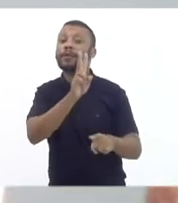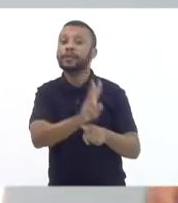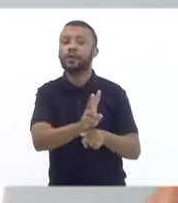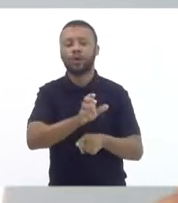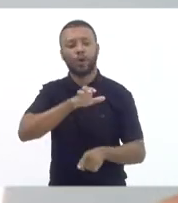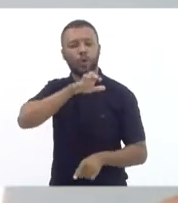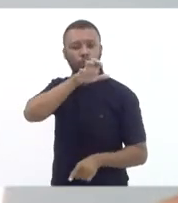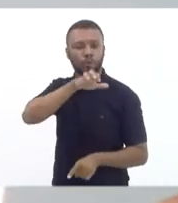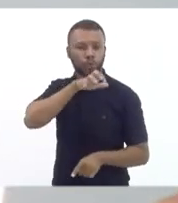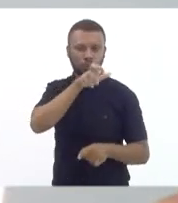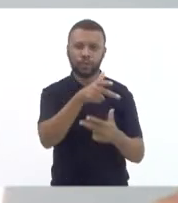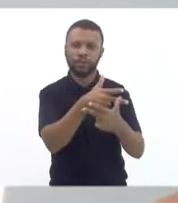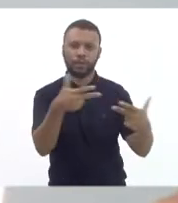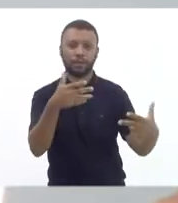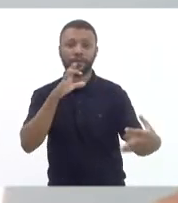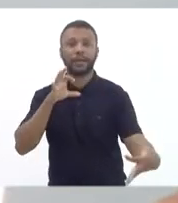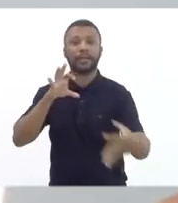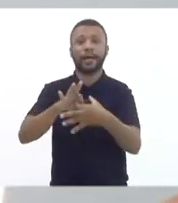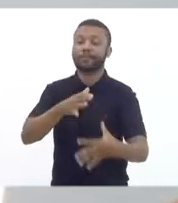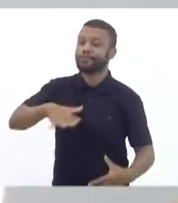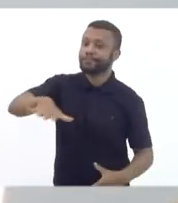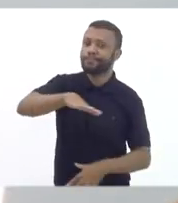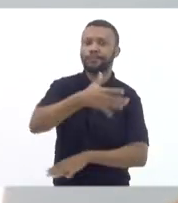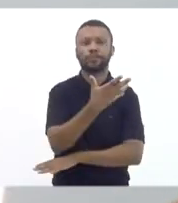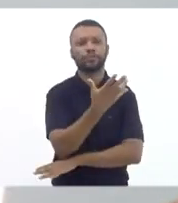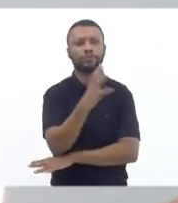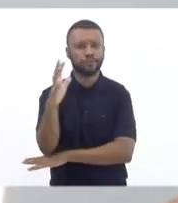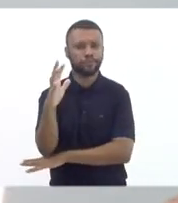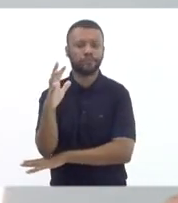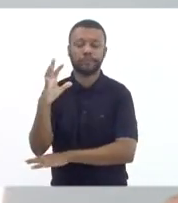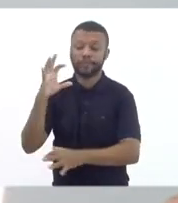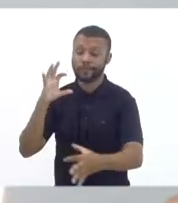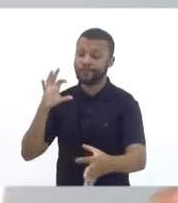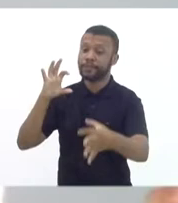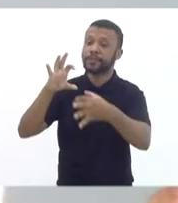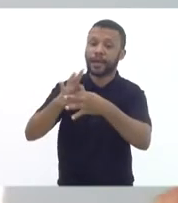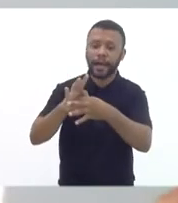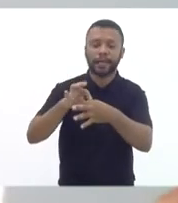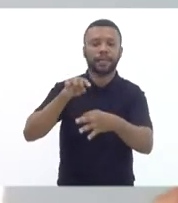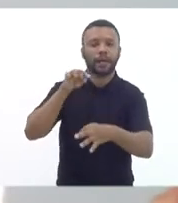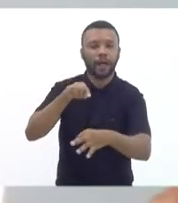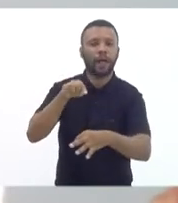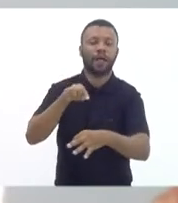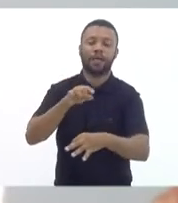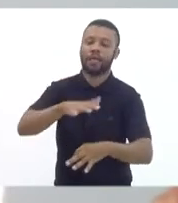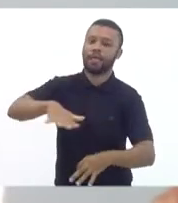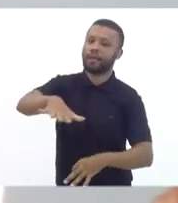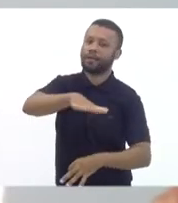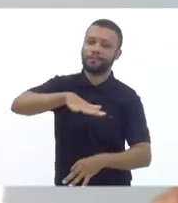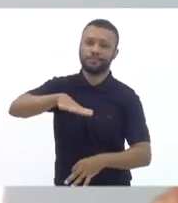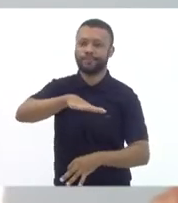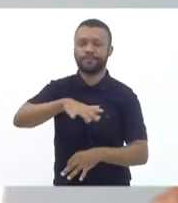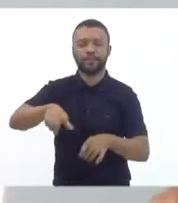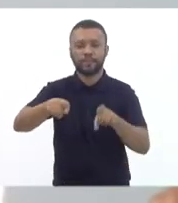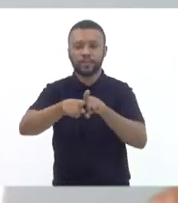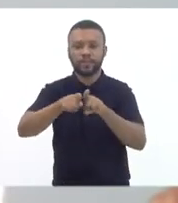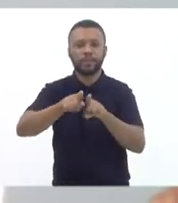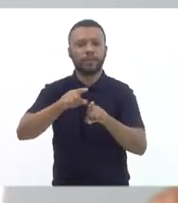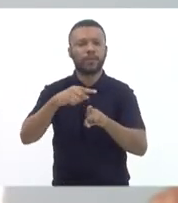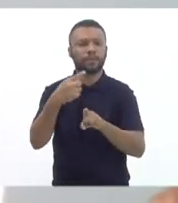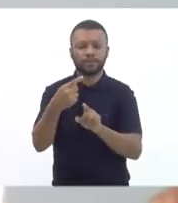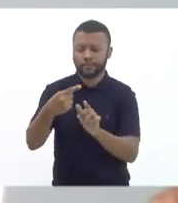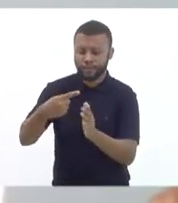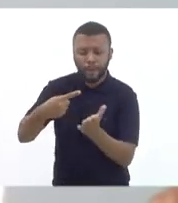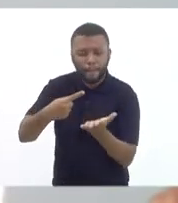também ela faz parte do universo do meio ambiente, elas são causas intrinsecamente ligadas e sistematicamente